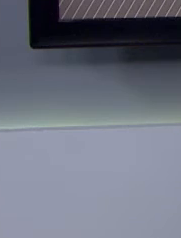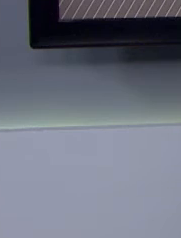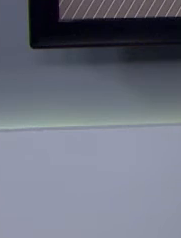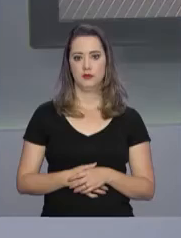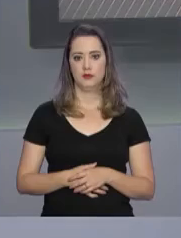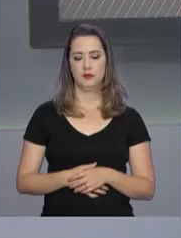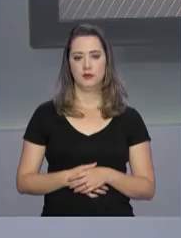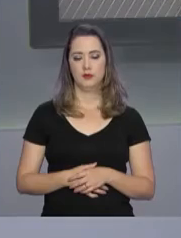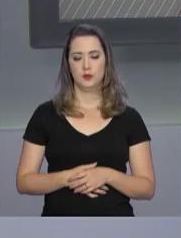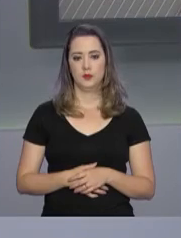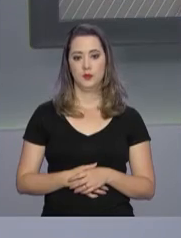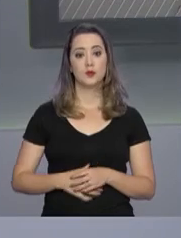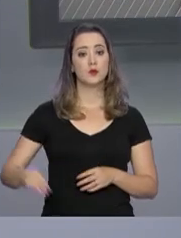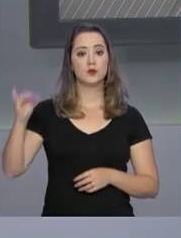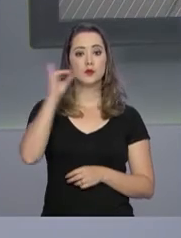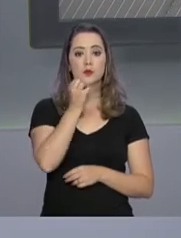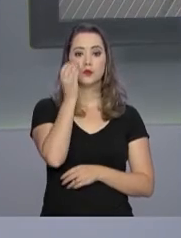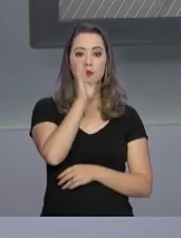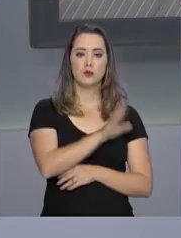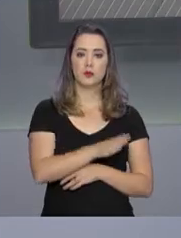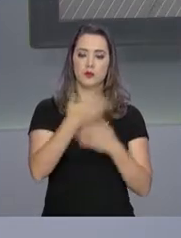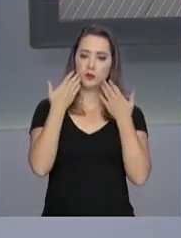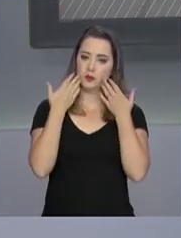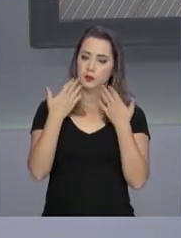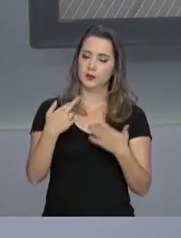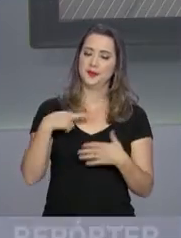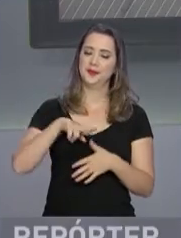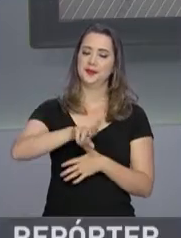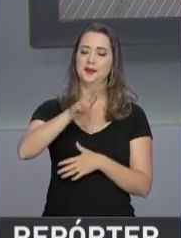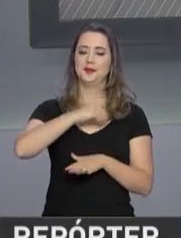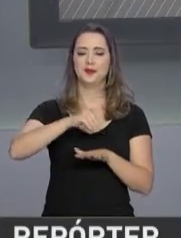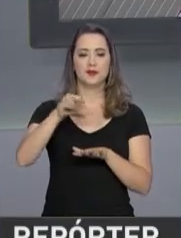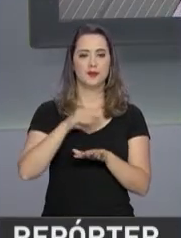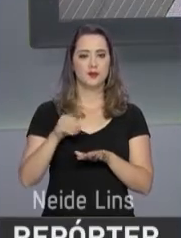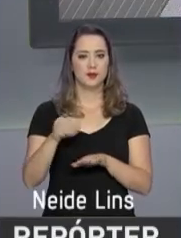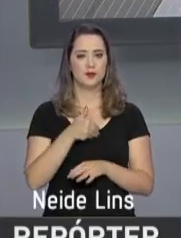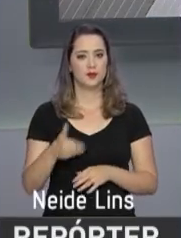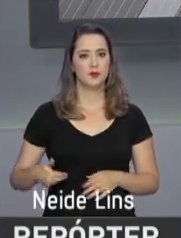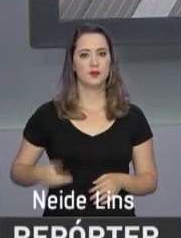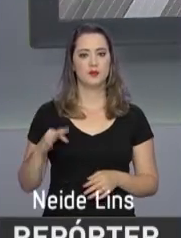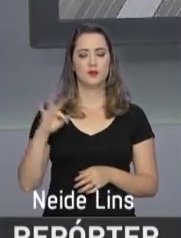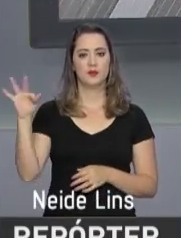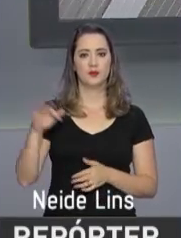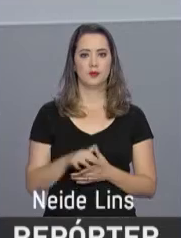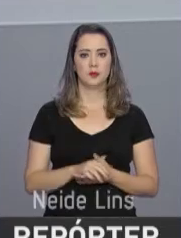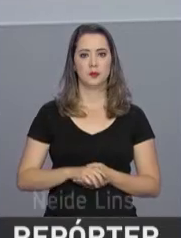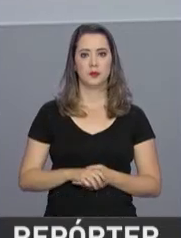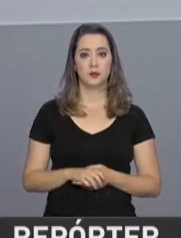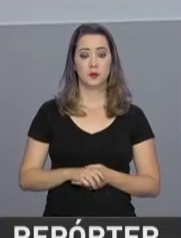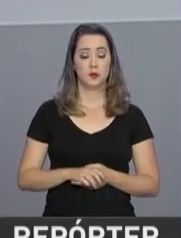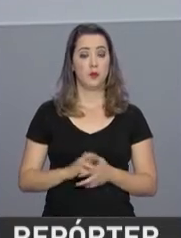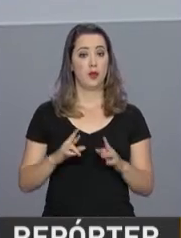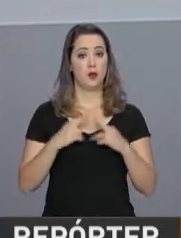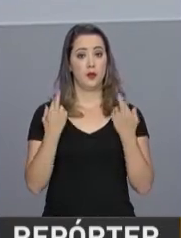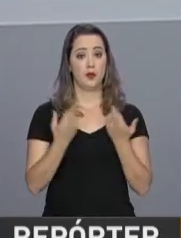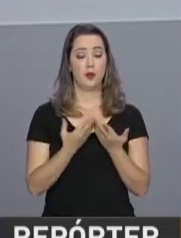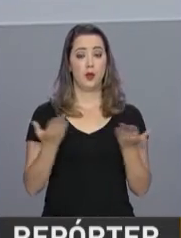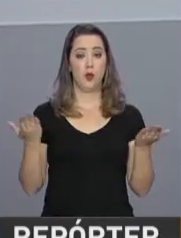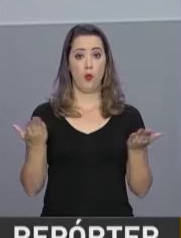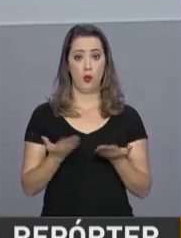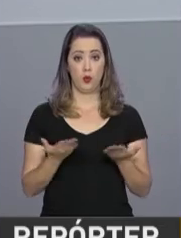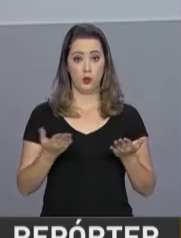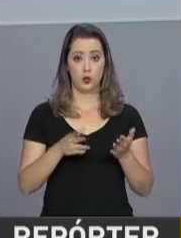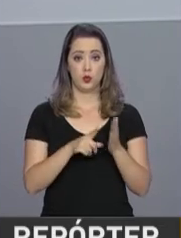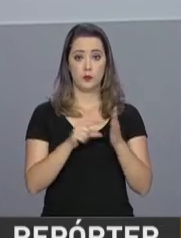olá boa tarde estamos de volta com o repórter nbr as notícias do governo federal em reunião hoje no